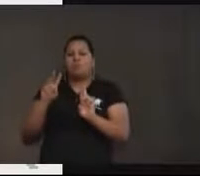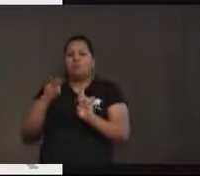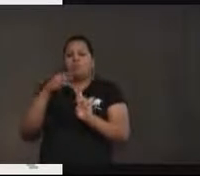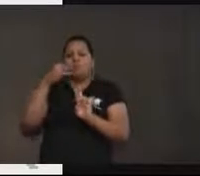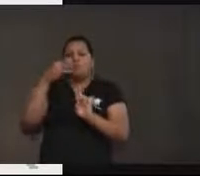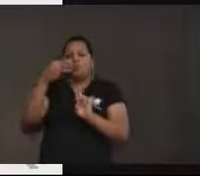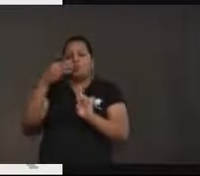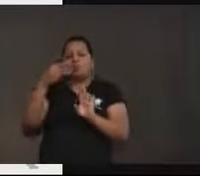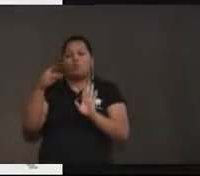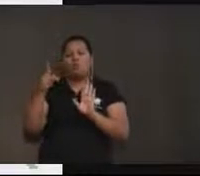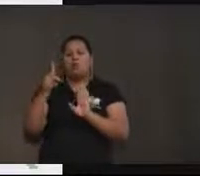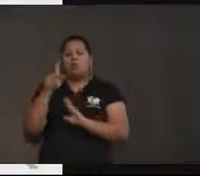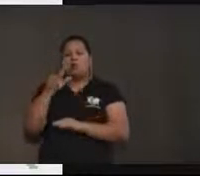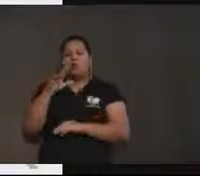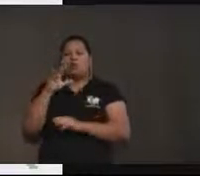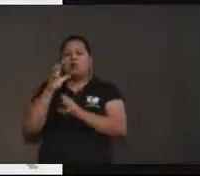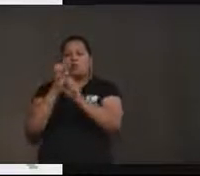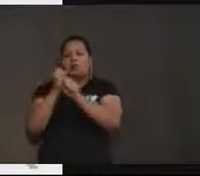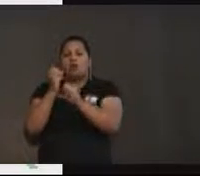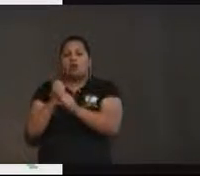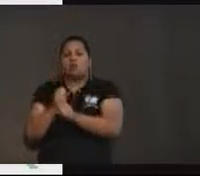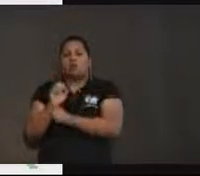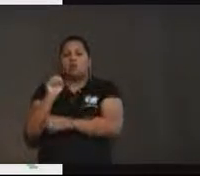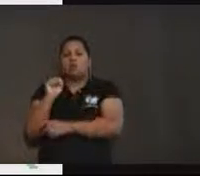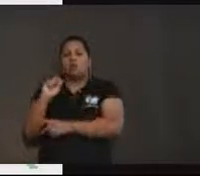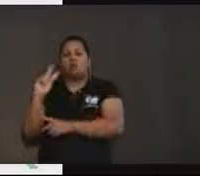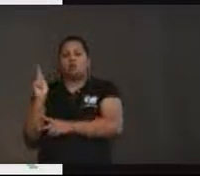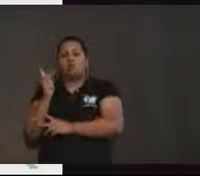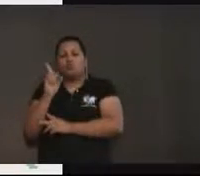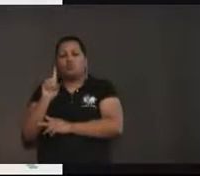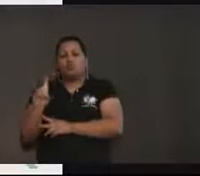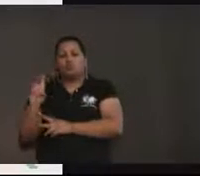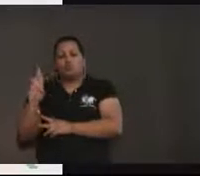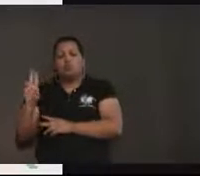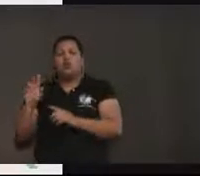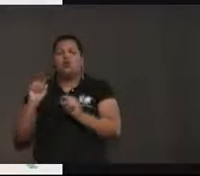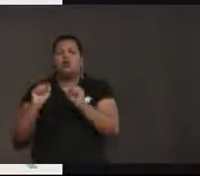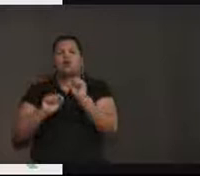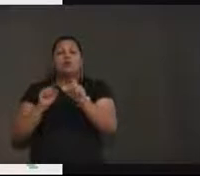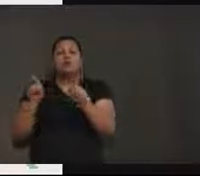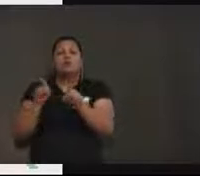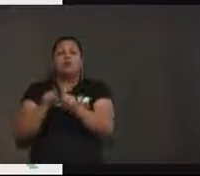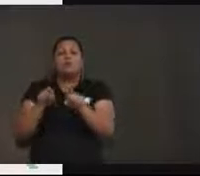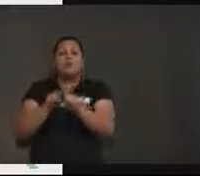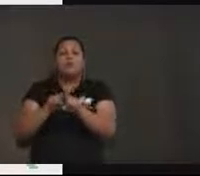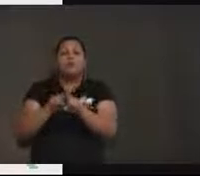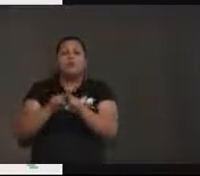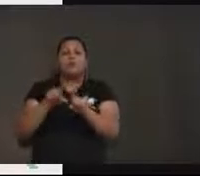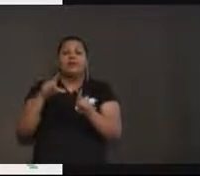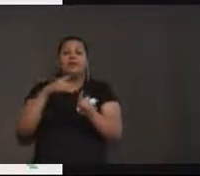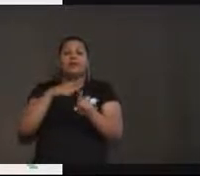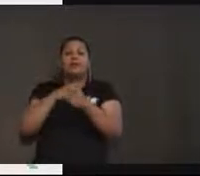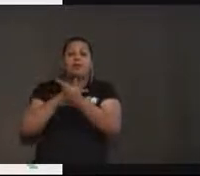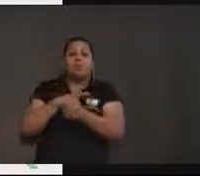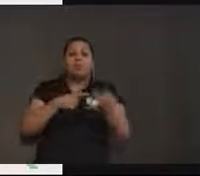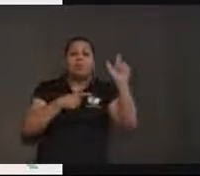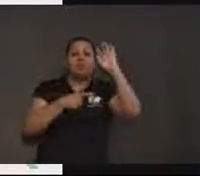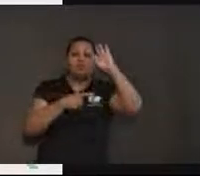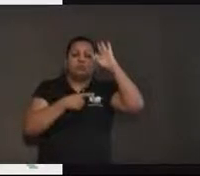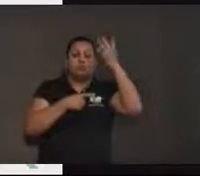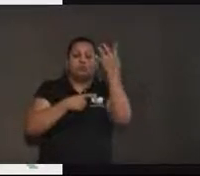resolvida zero e ver e aí era uma procura por soluções que não fossem 100 e ver